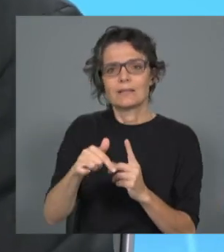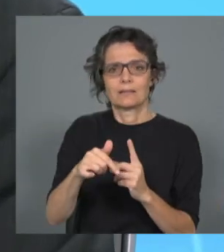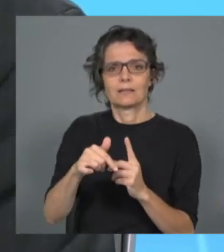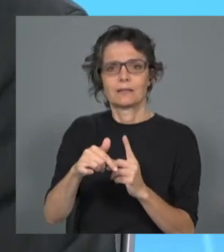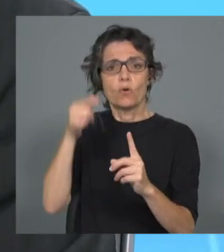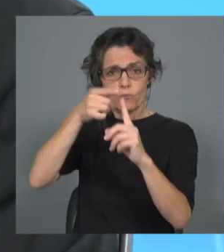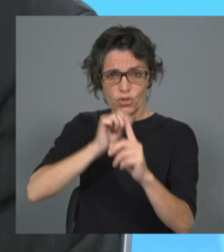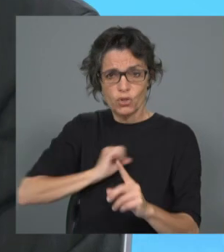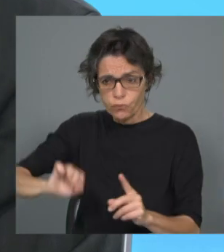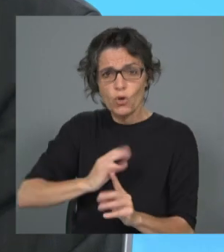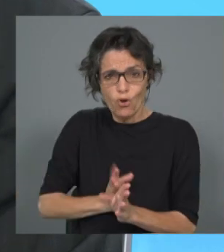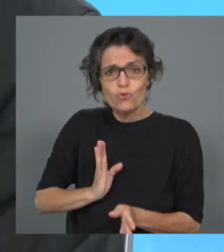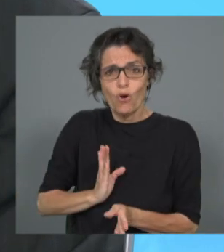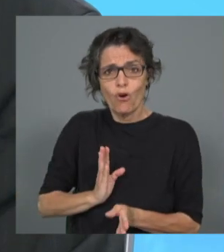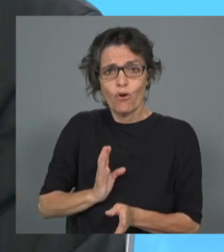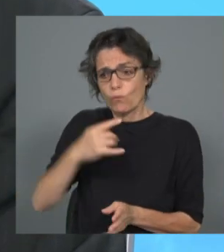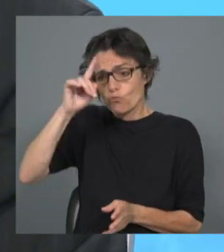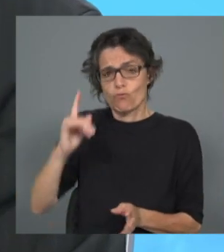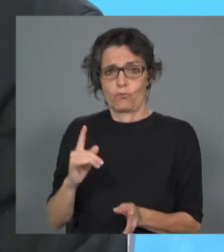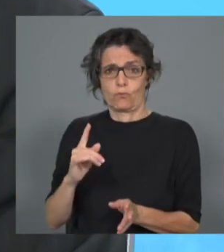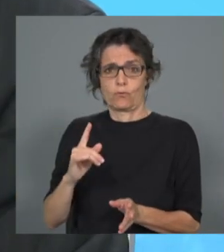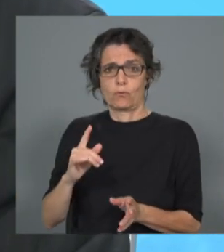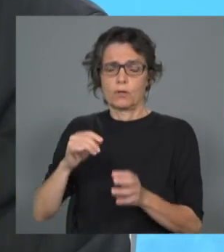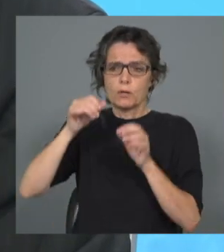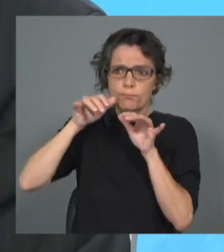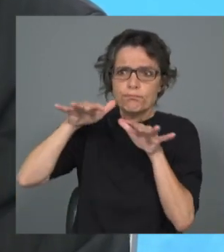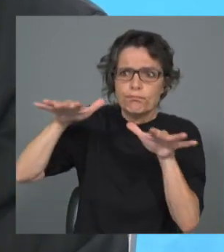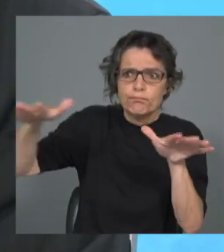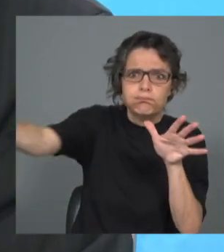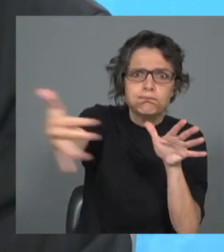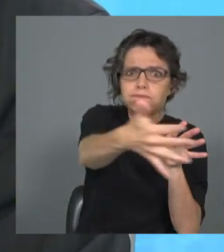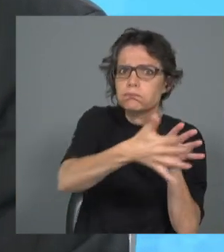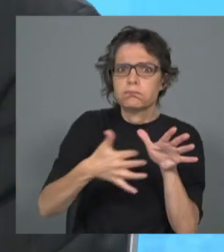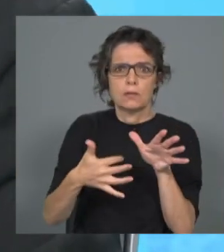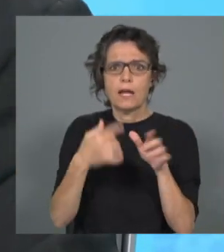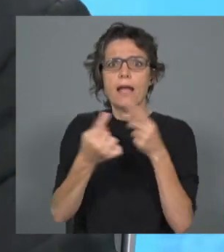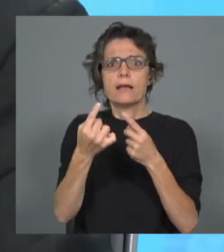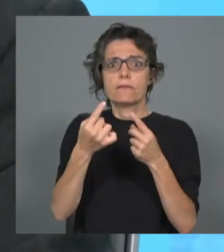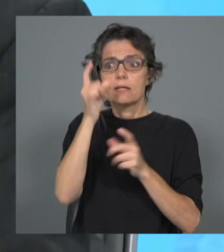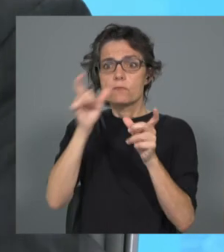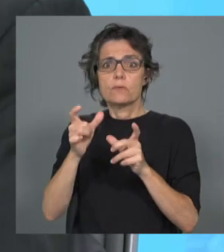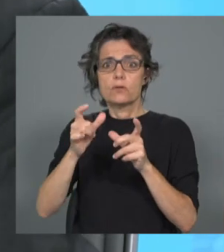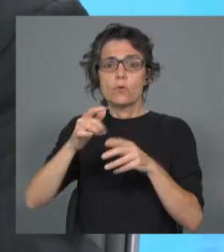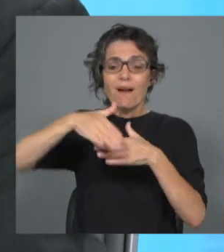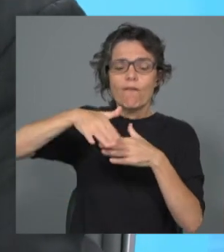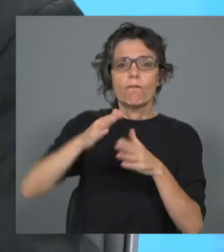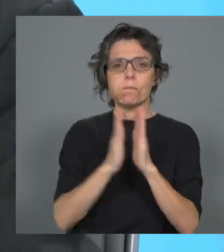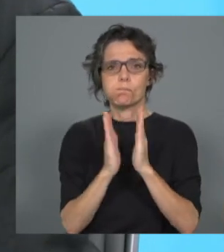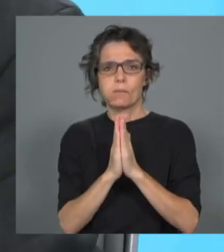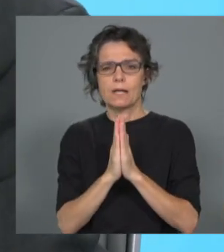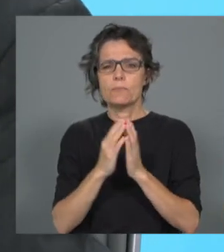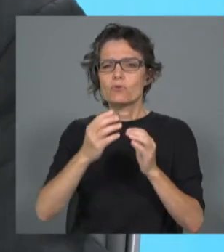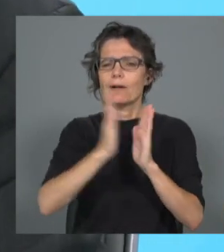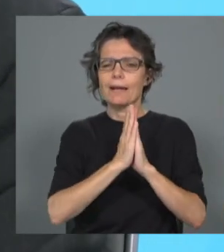do questionamento que nos é feito por pessoas que normalmente não estão dentro da Igreja, ou que estão, digamos assim, a